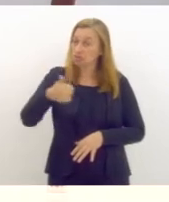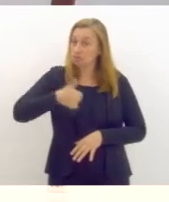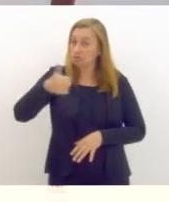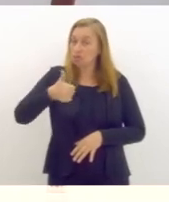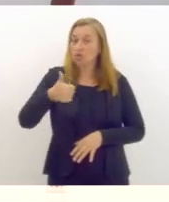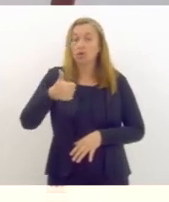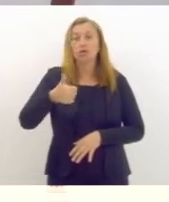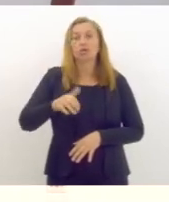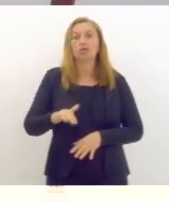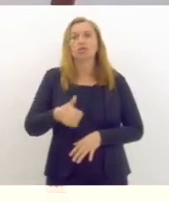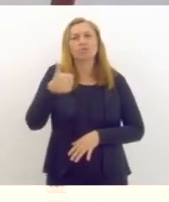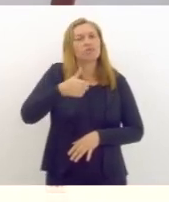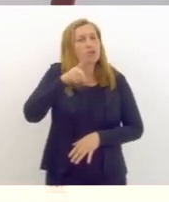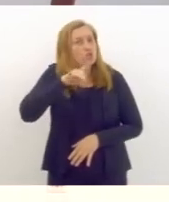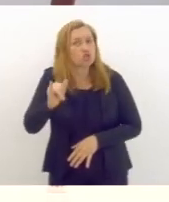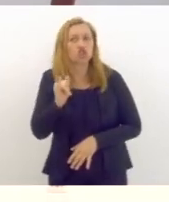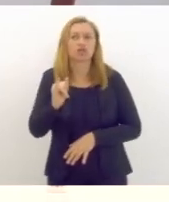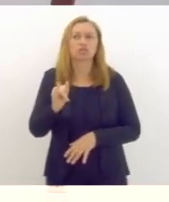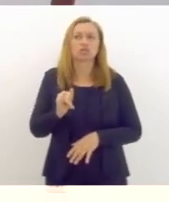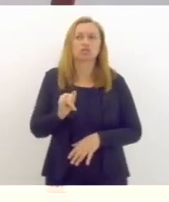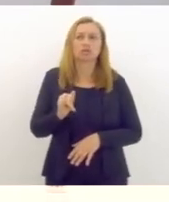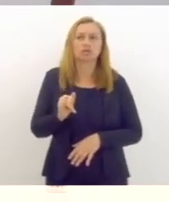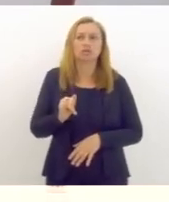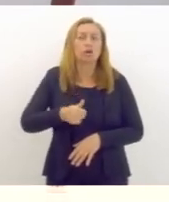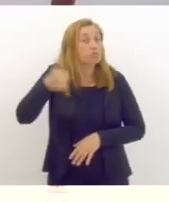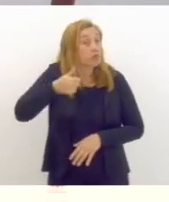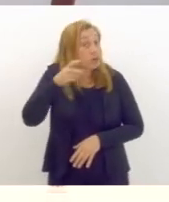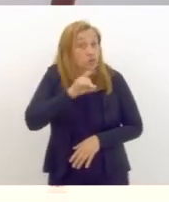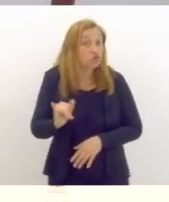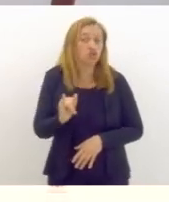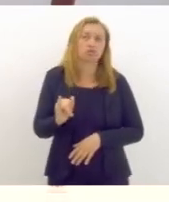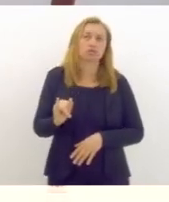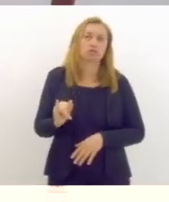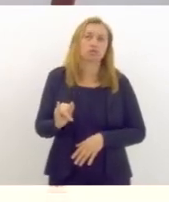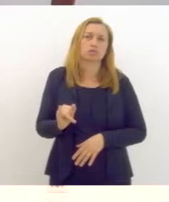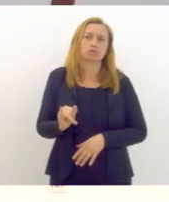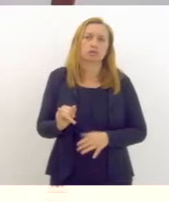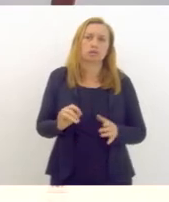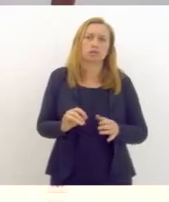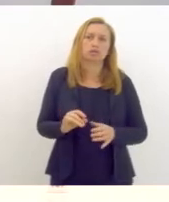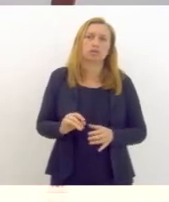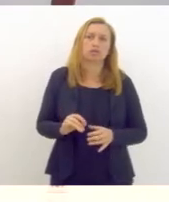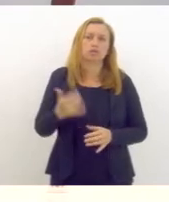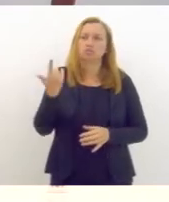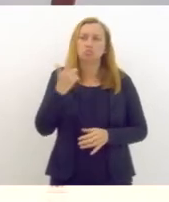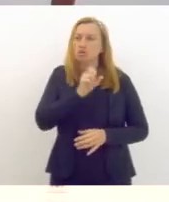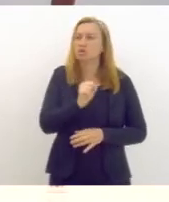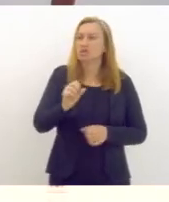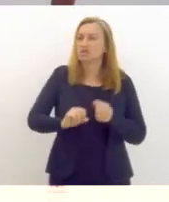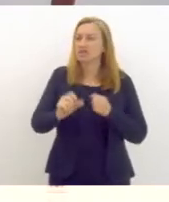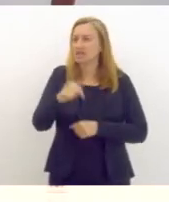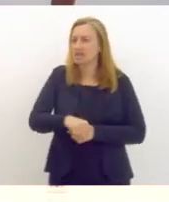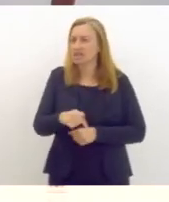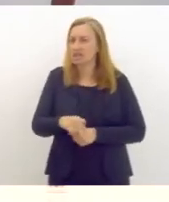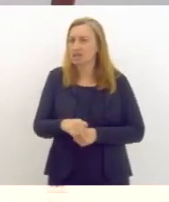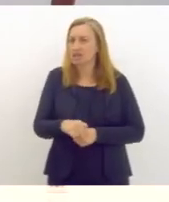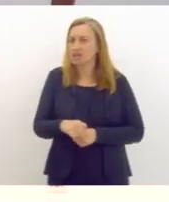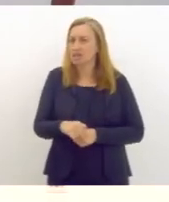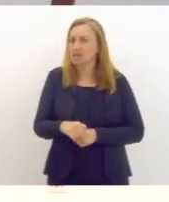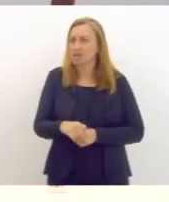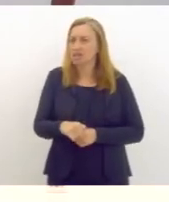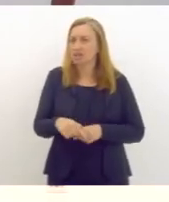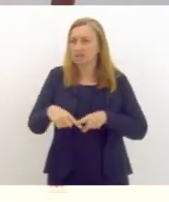data que tiver auditório a primeira data que tiver auditório se a gente não conseguir fazer aqui no audiência auditório